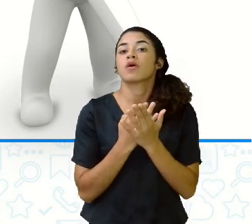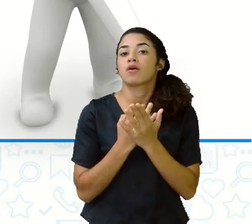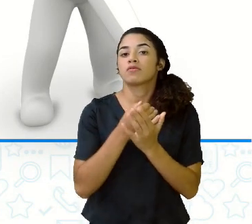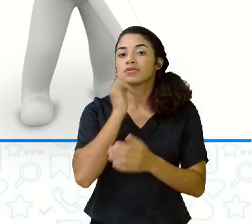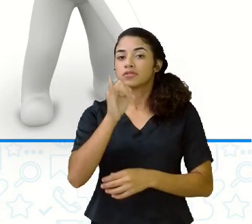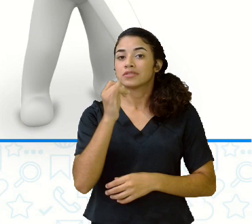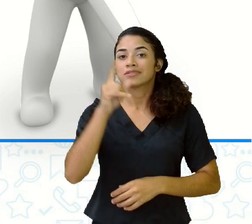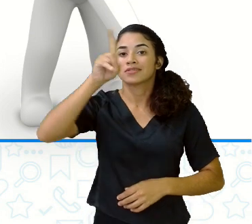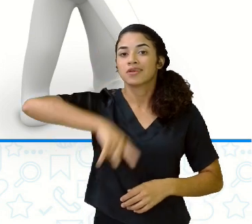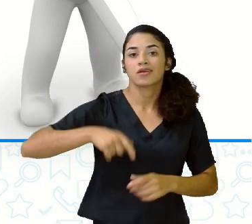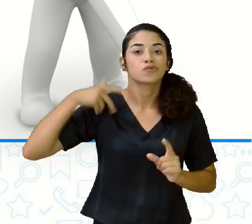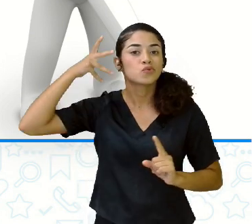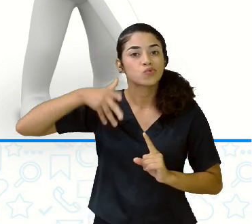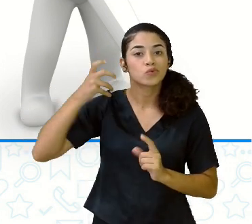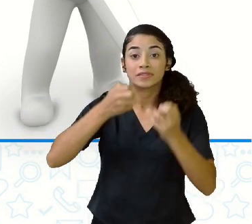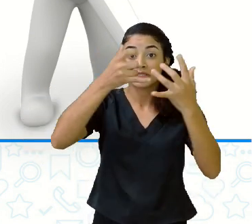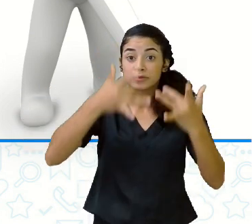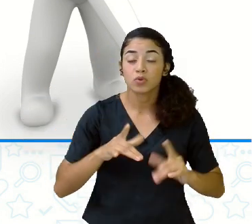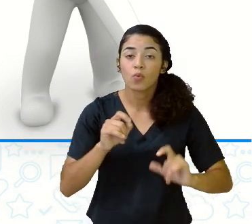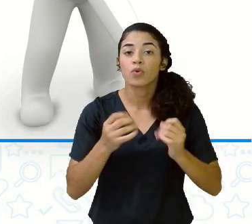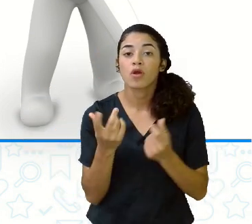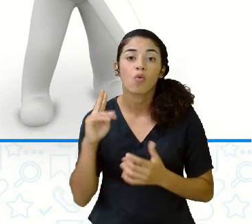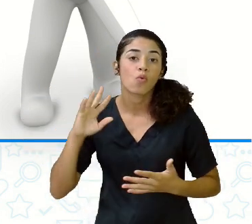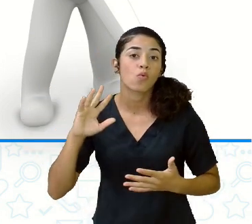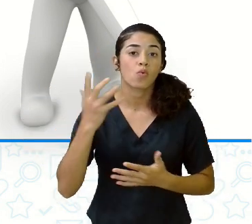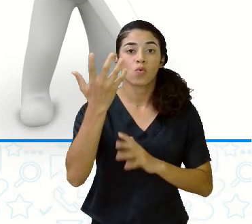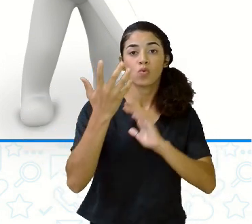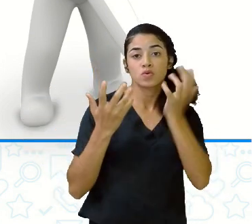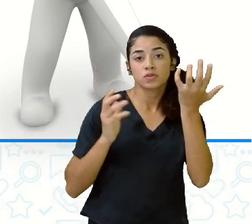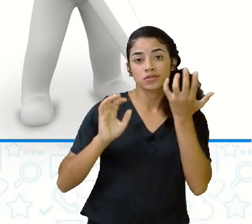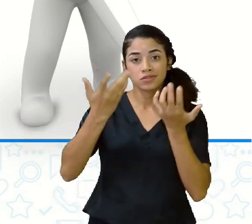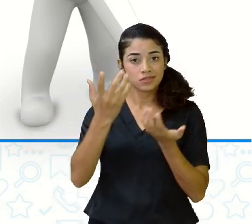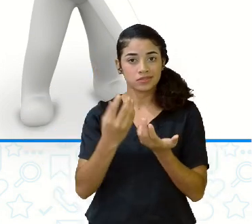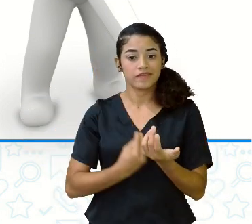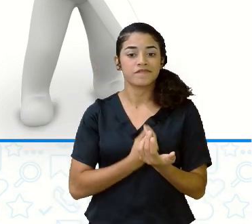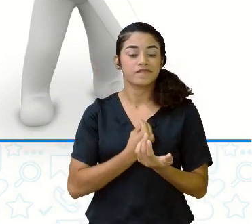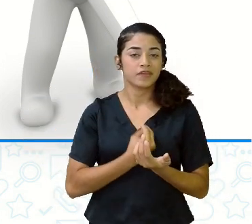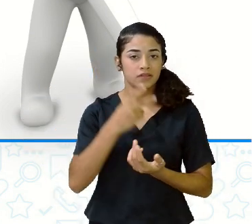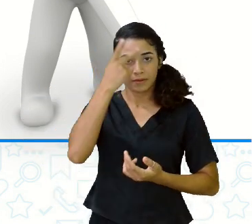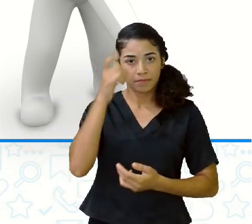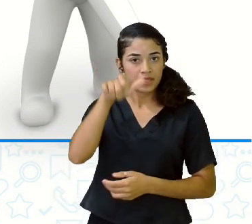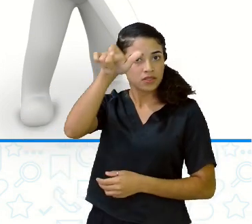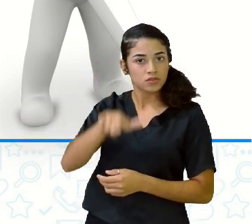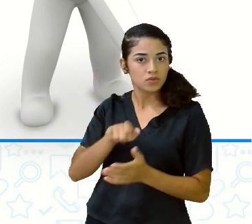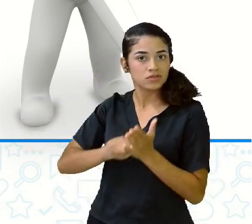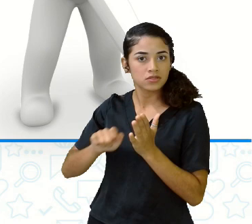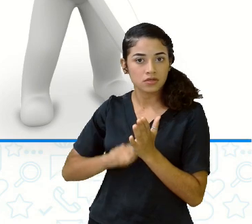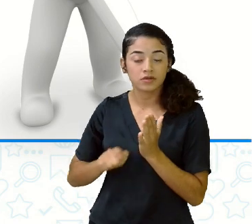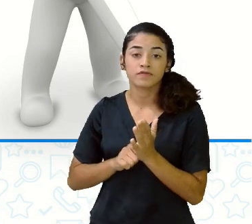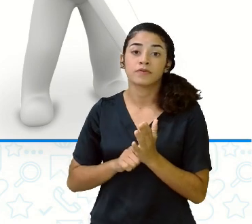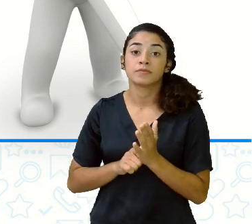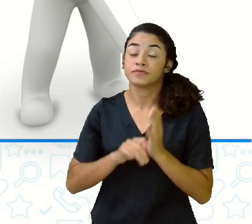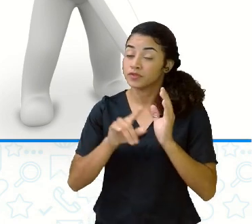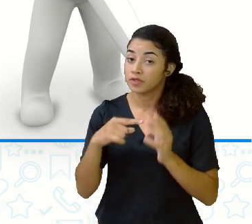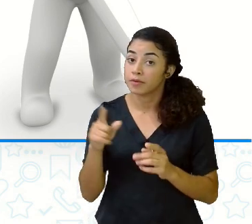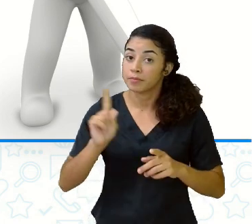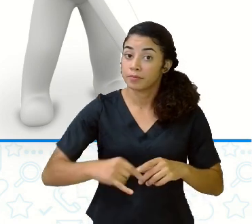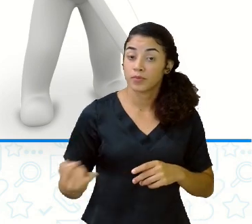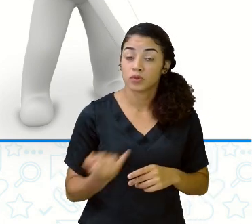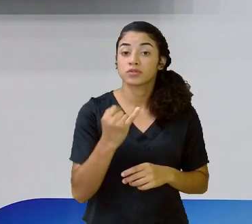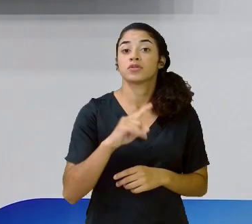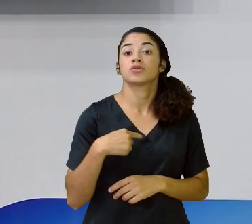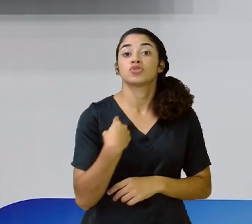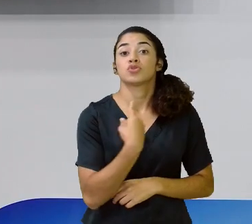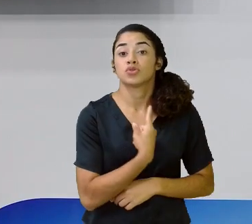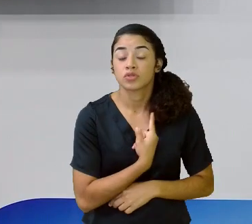é um discurso que relata acontecimentos vividos pelo biografado. E é importante a gente entender também que